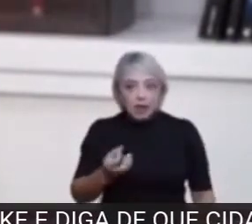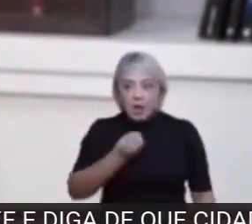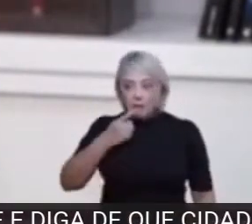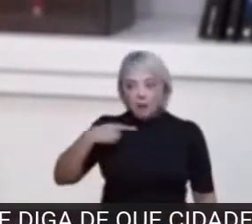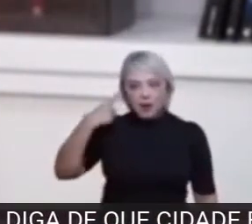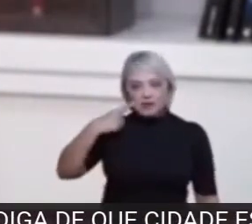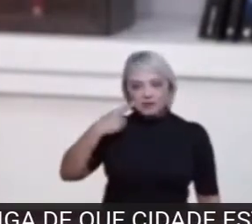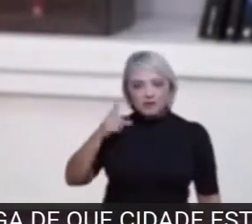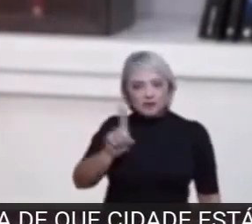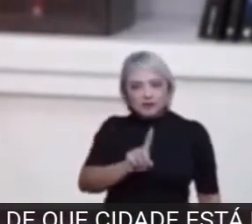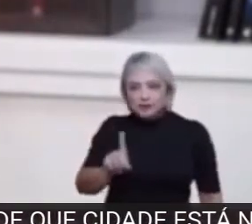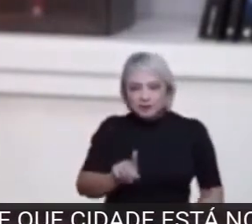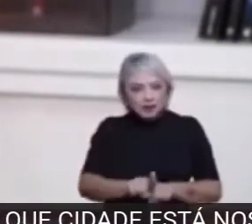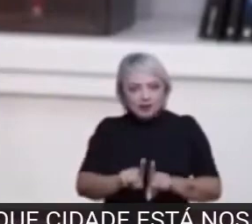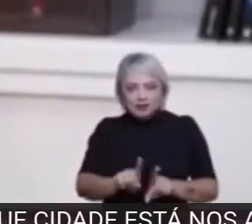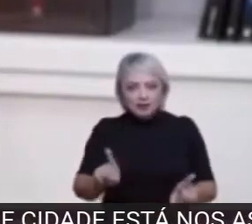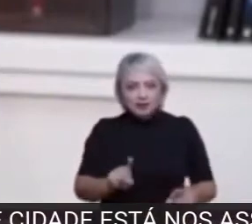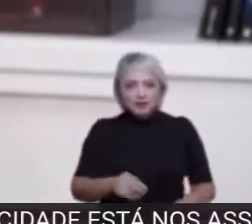Ô, cara,